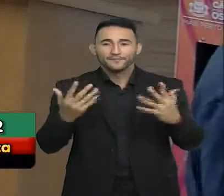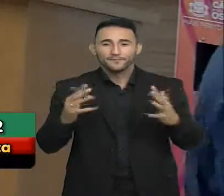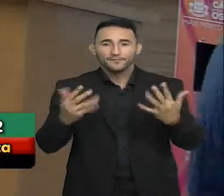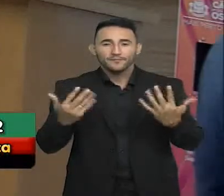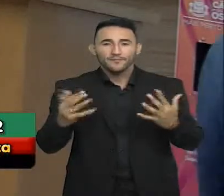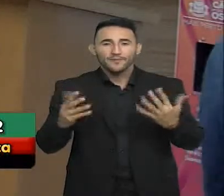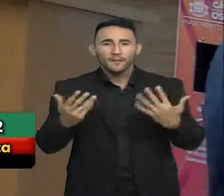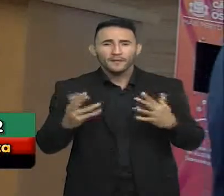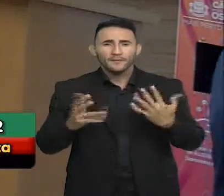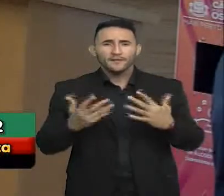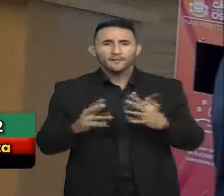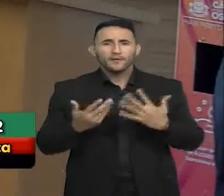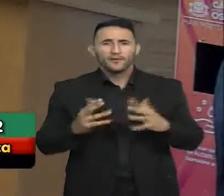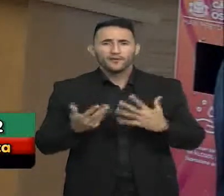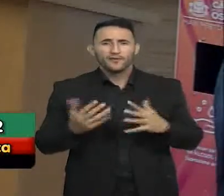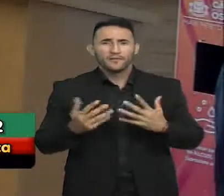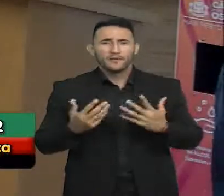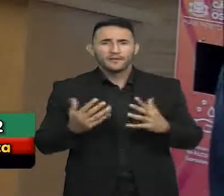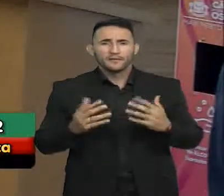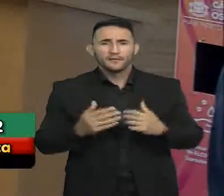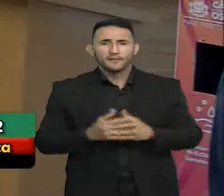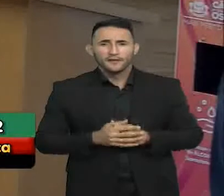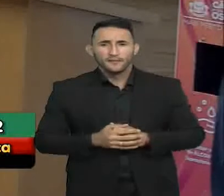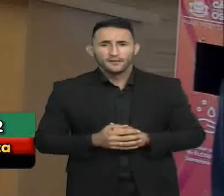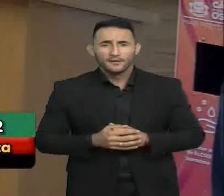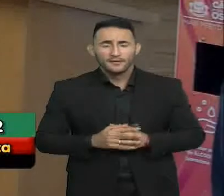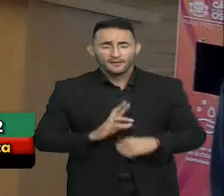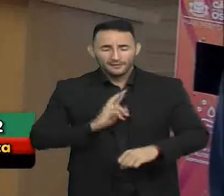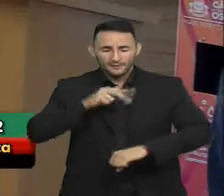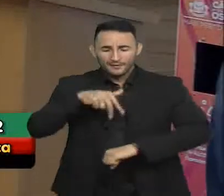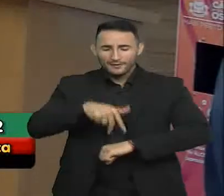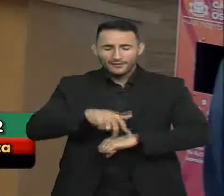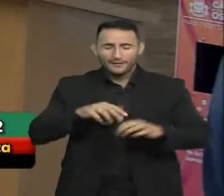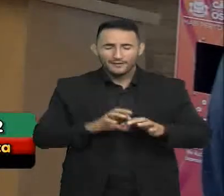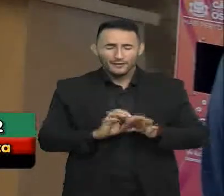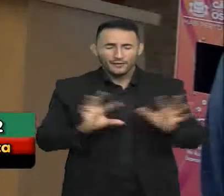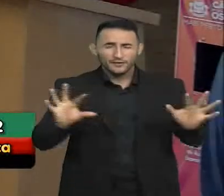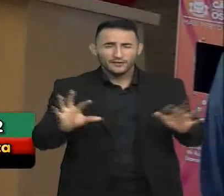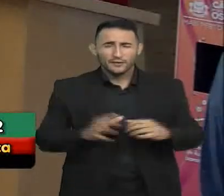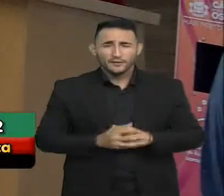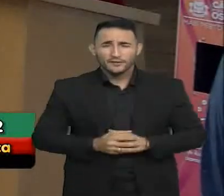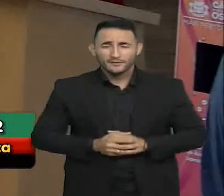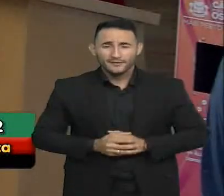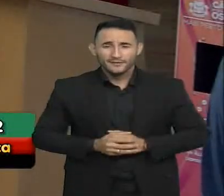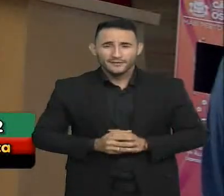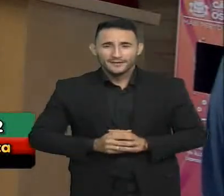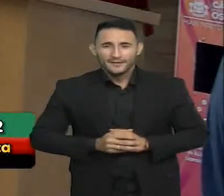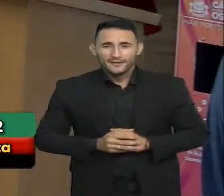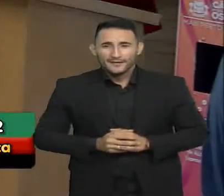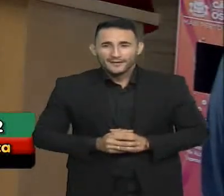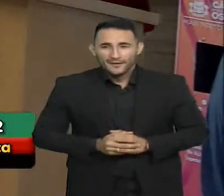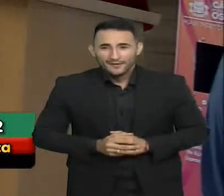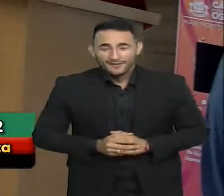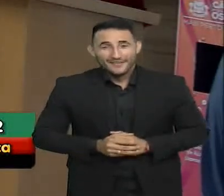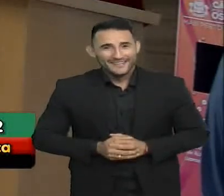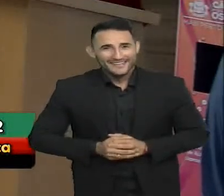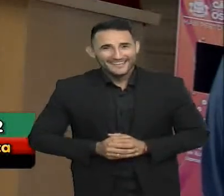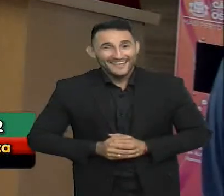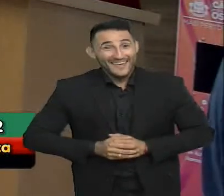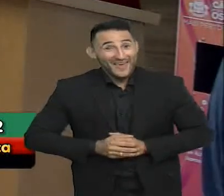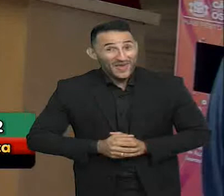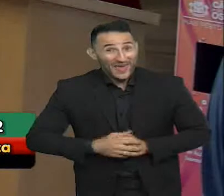A tribuna está à sua inteira disposição. durante 5 minutos. Sou muito boa em